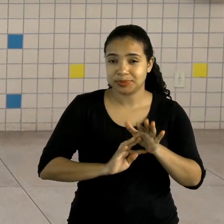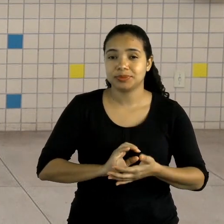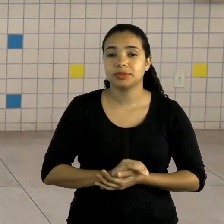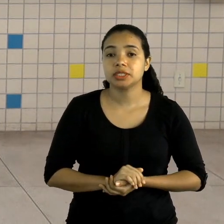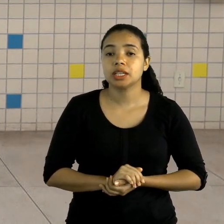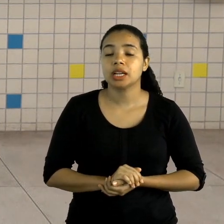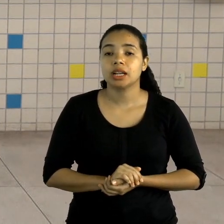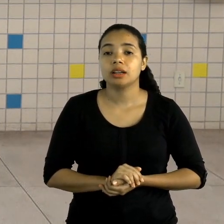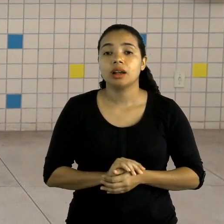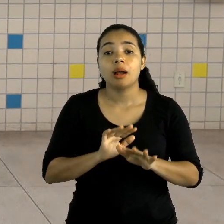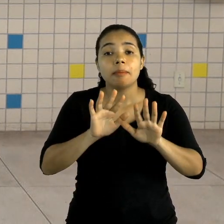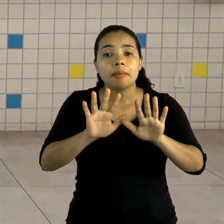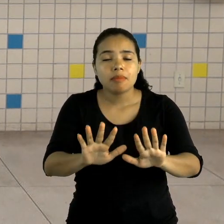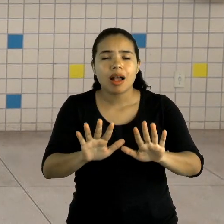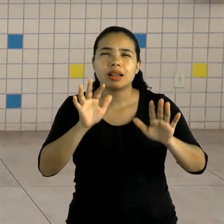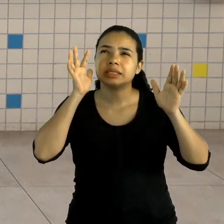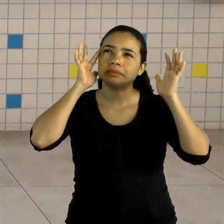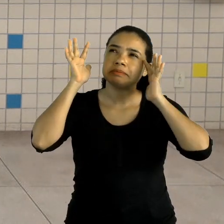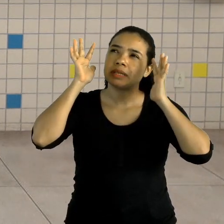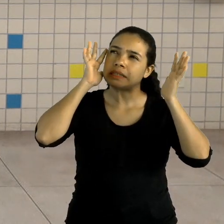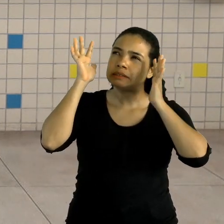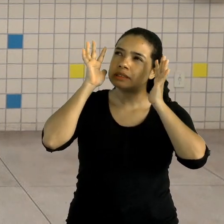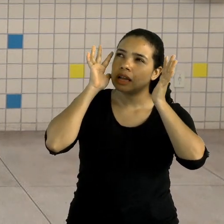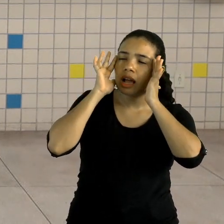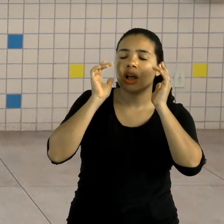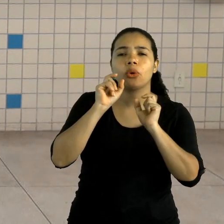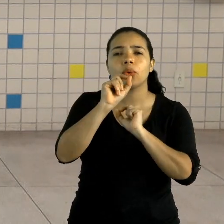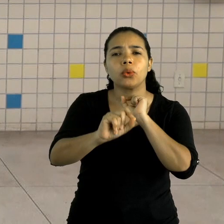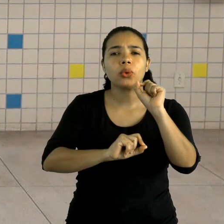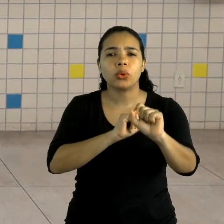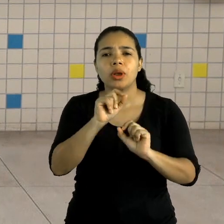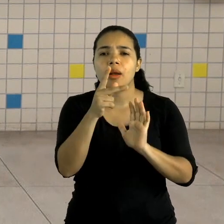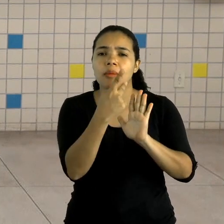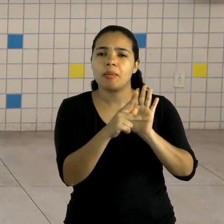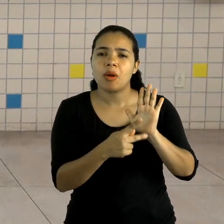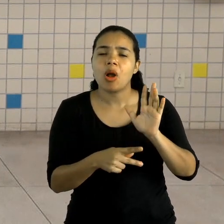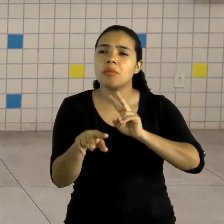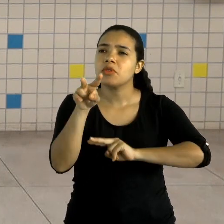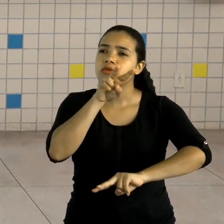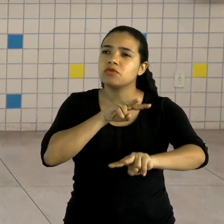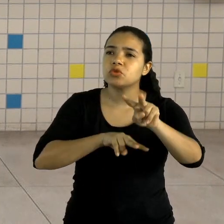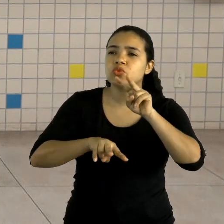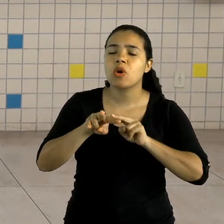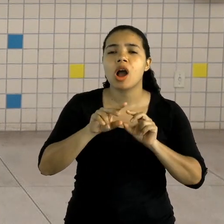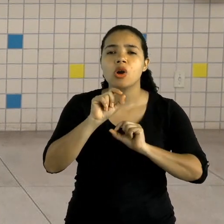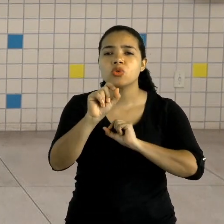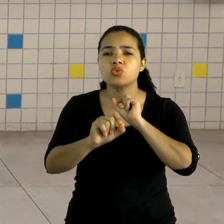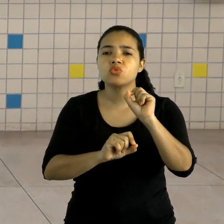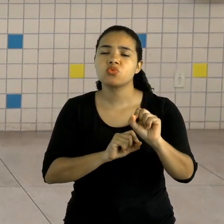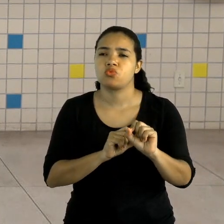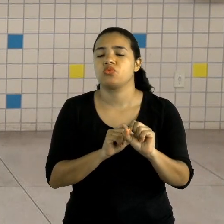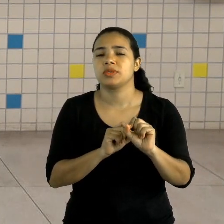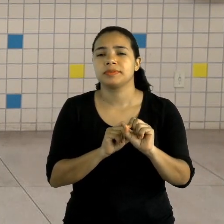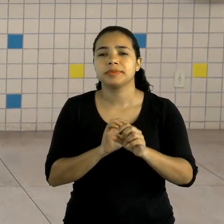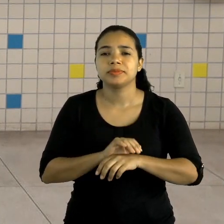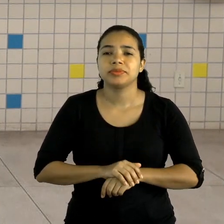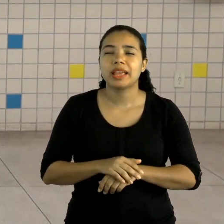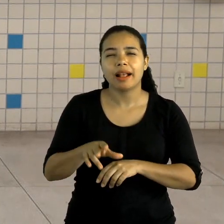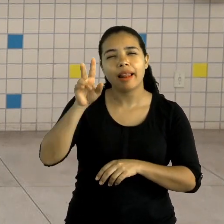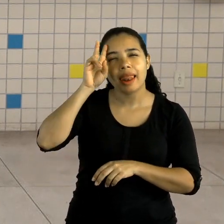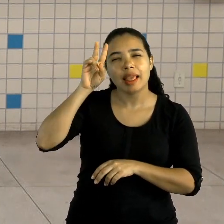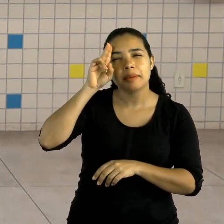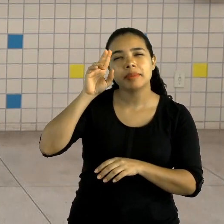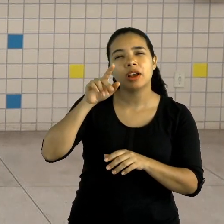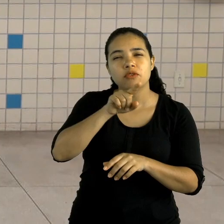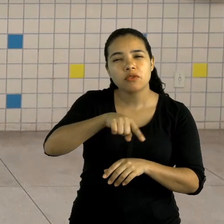antes da gente parar e pensar o que é o poema visual e poema concreto, vamos lembrar um pouquinho sobre o que vocês